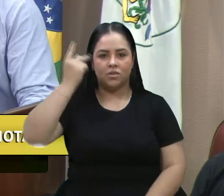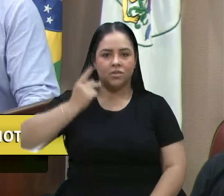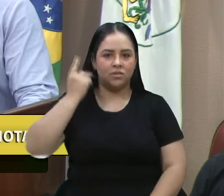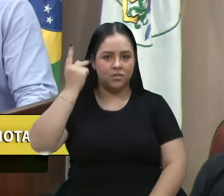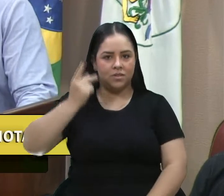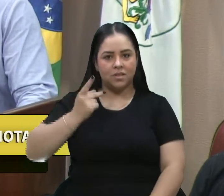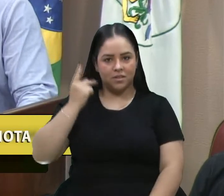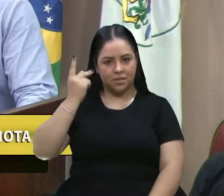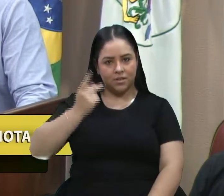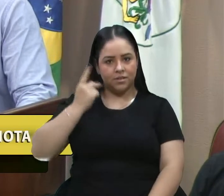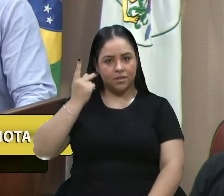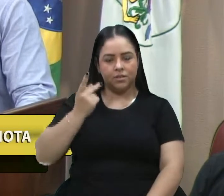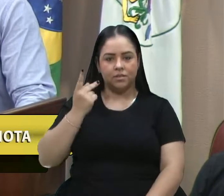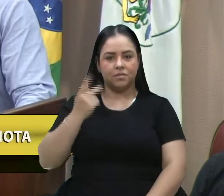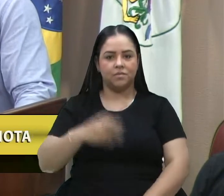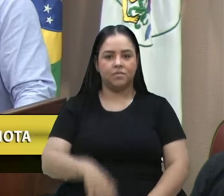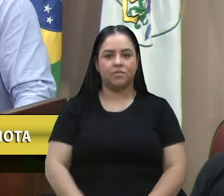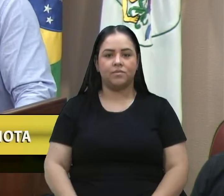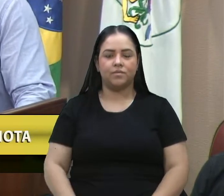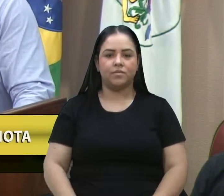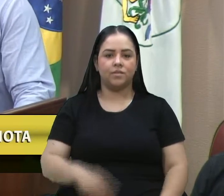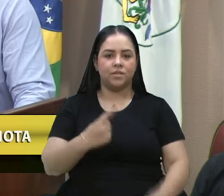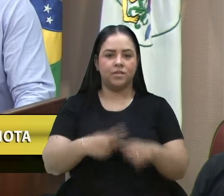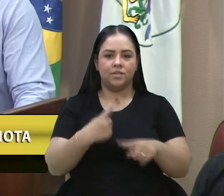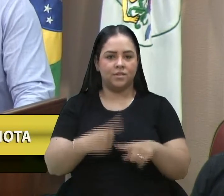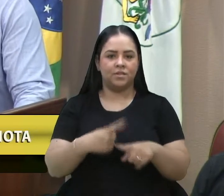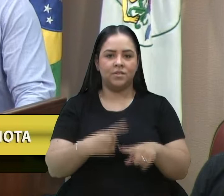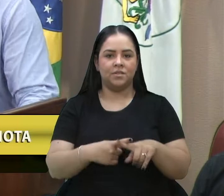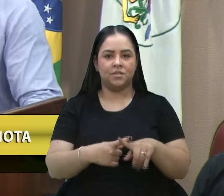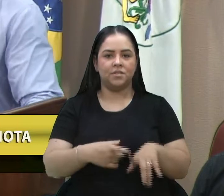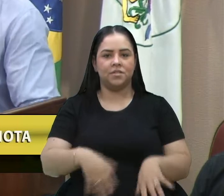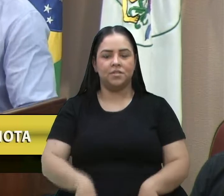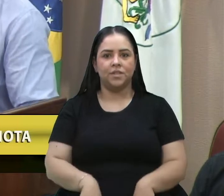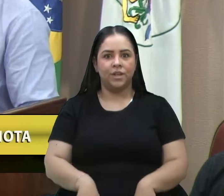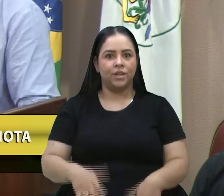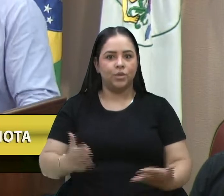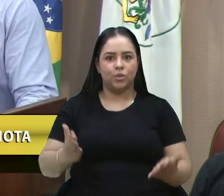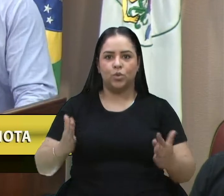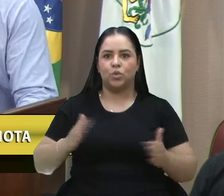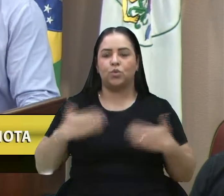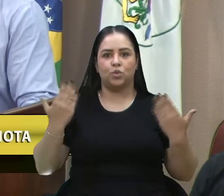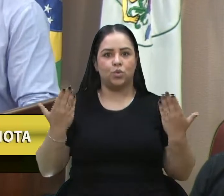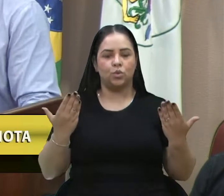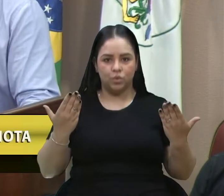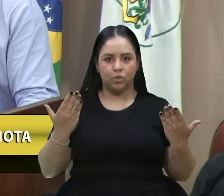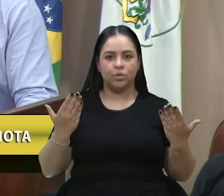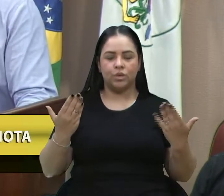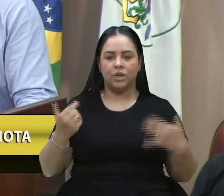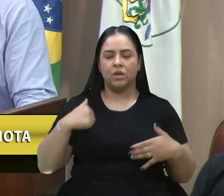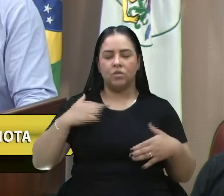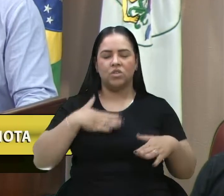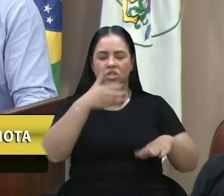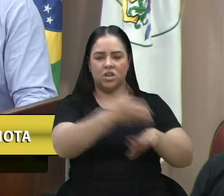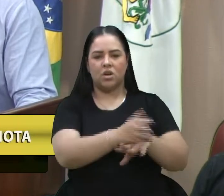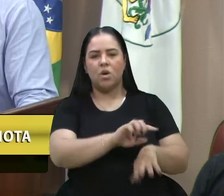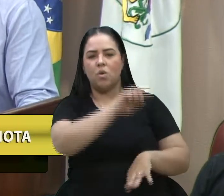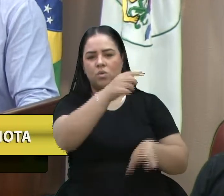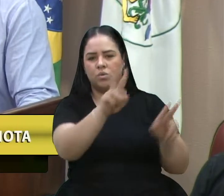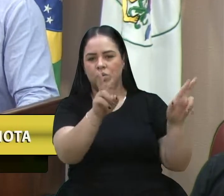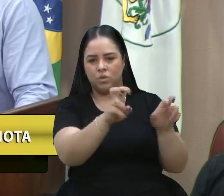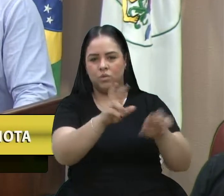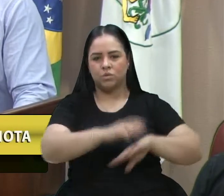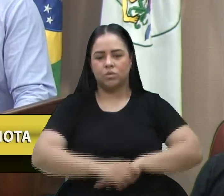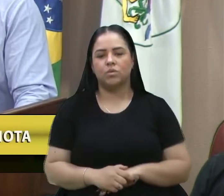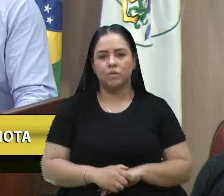voltar. Isso me apavora. E eu quero entrar num outro termo agora, porque